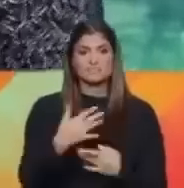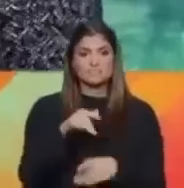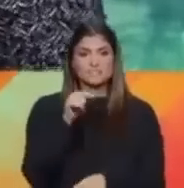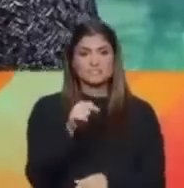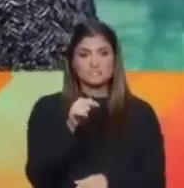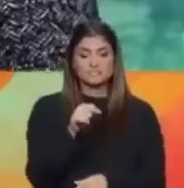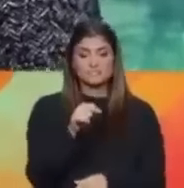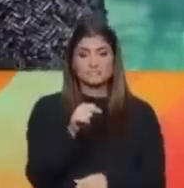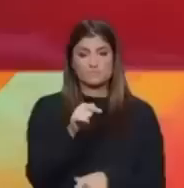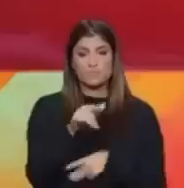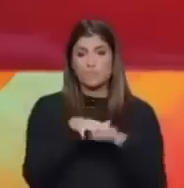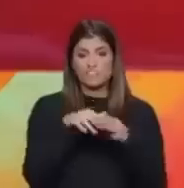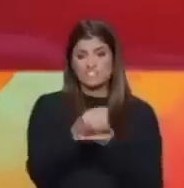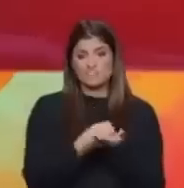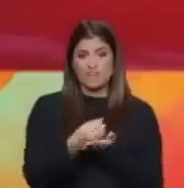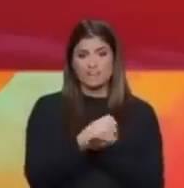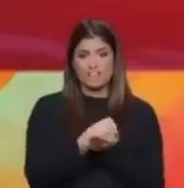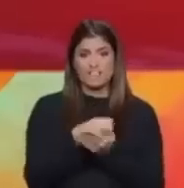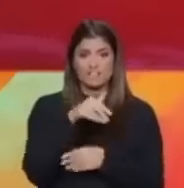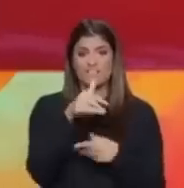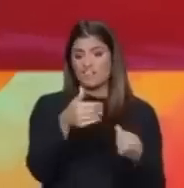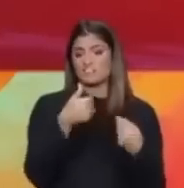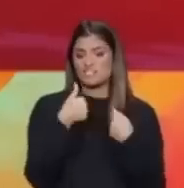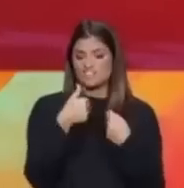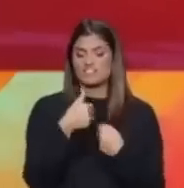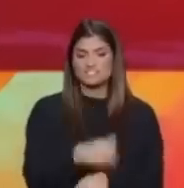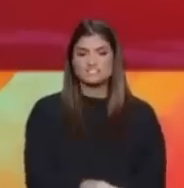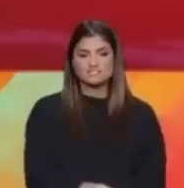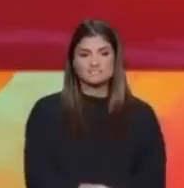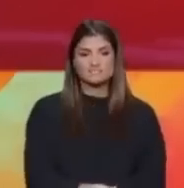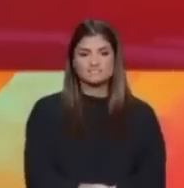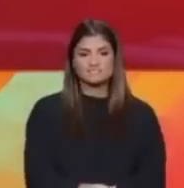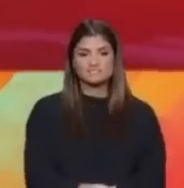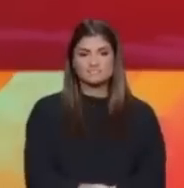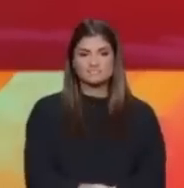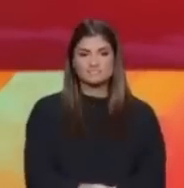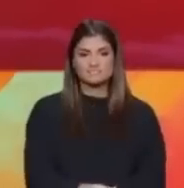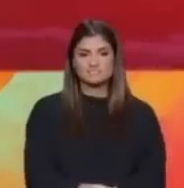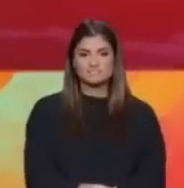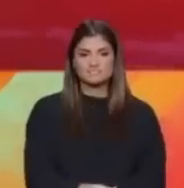tu não tens nada que fazer, vais-me dar uma ajudinha.